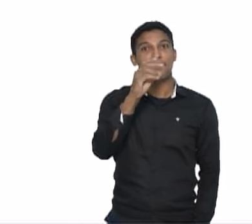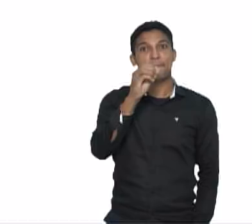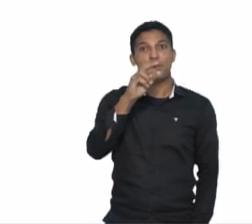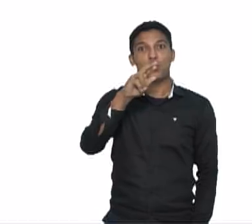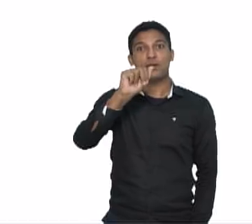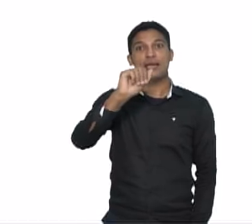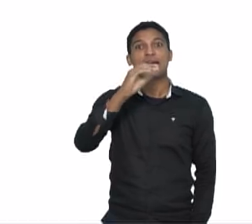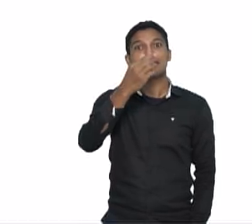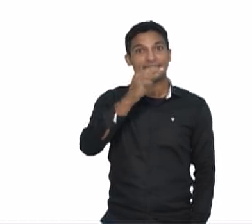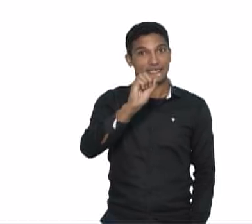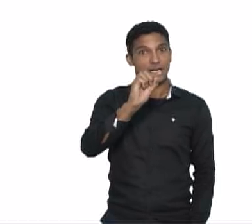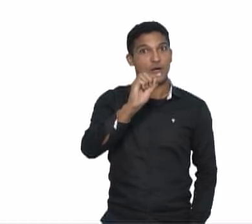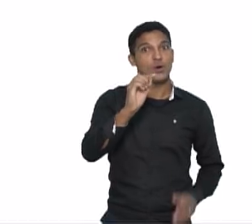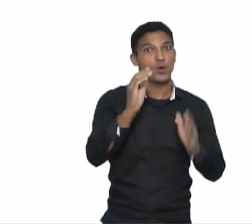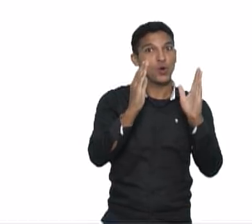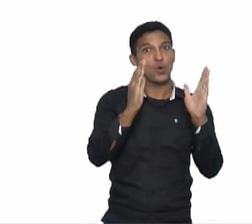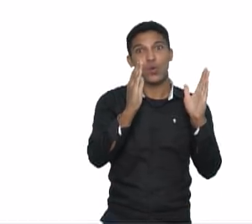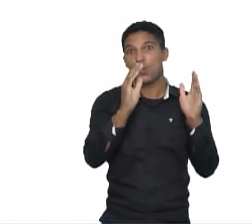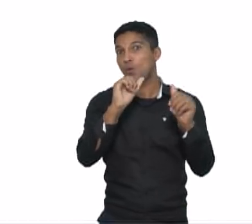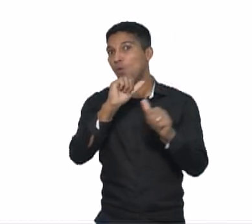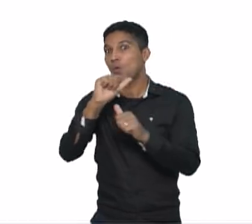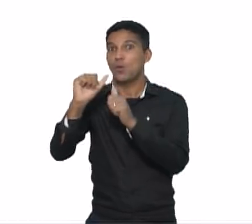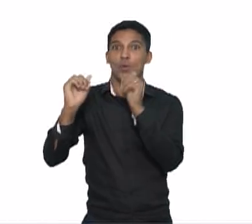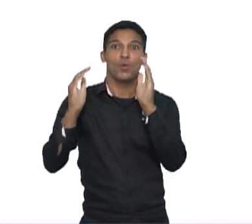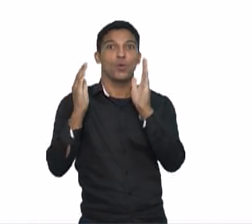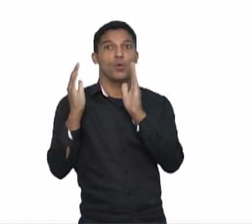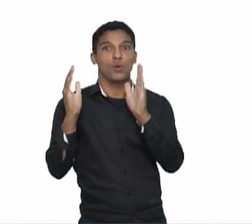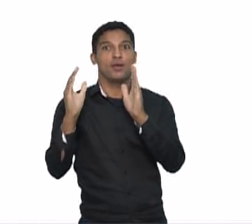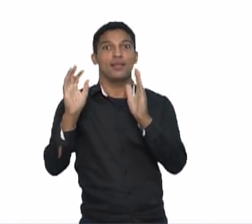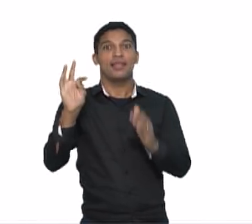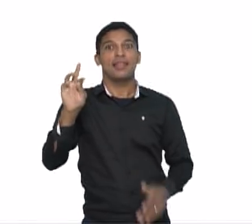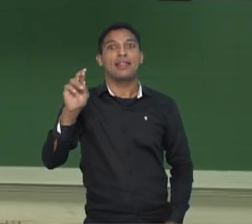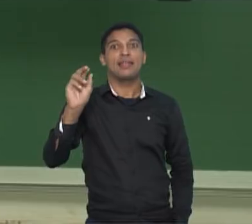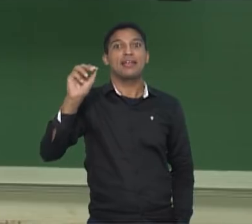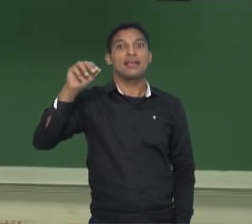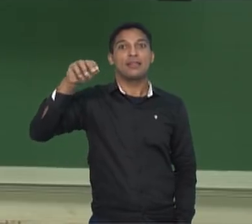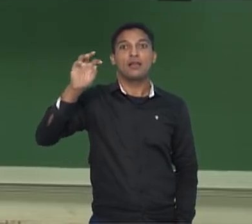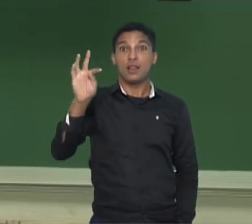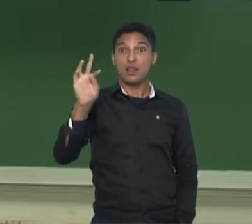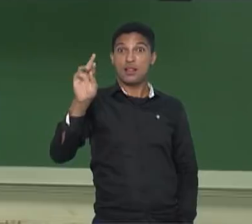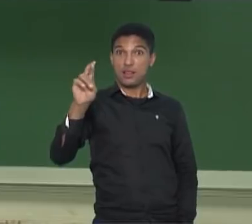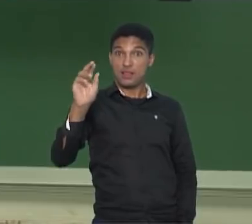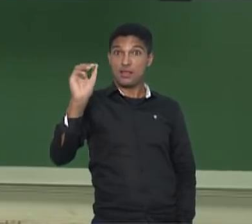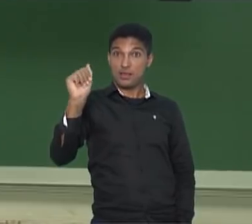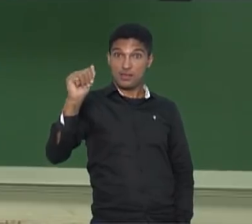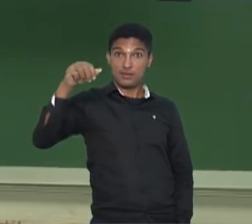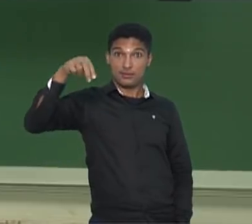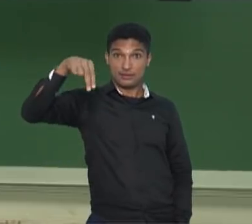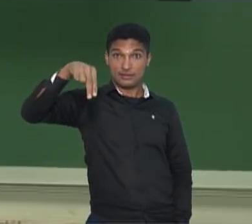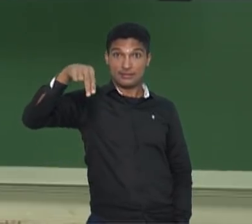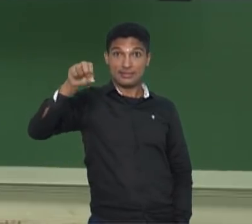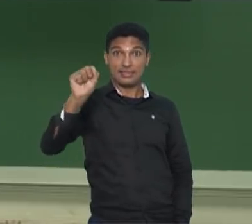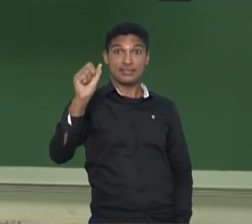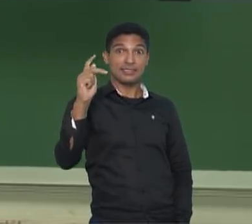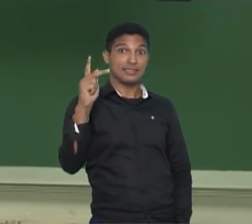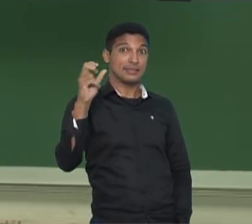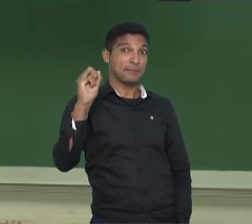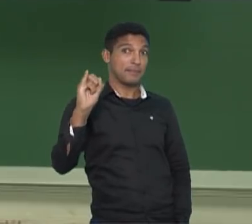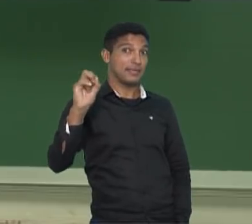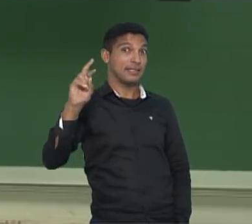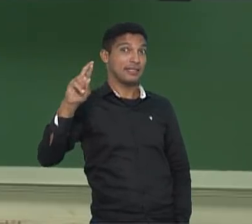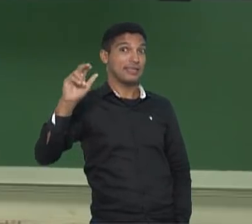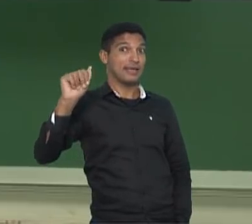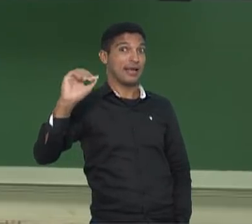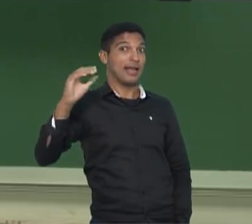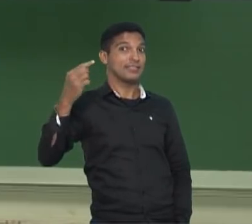evaporação para a transpiração no ciclo da água? Então, ambas estas duas etapas